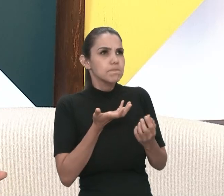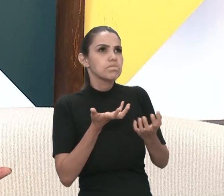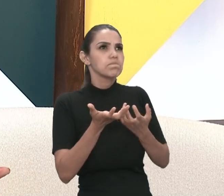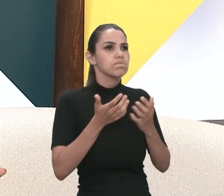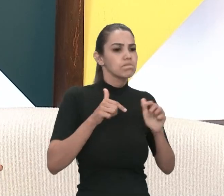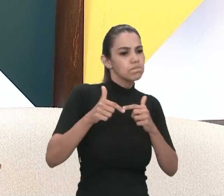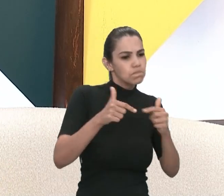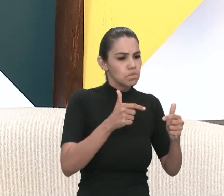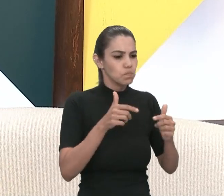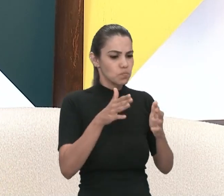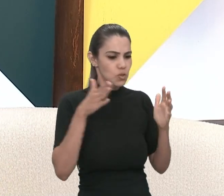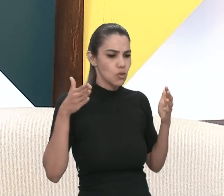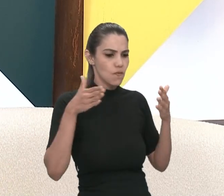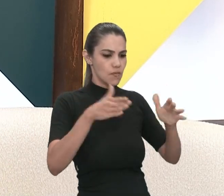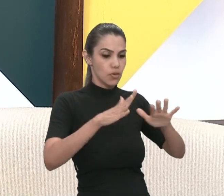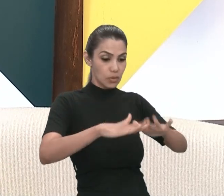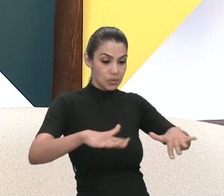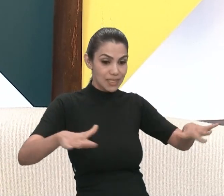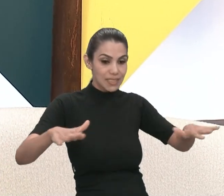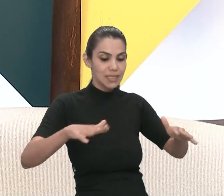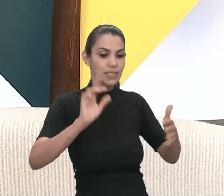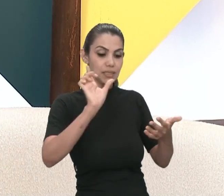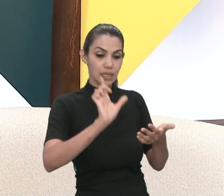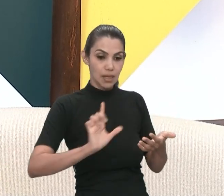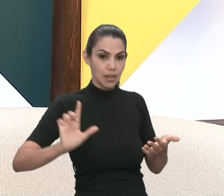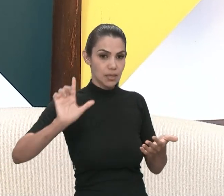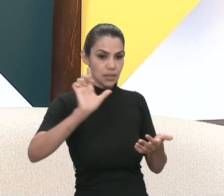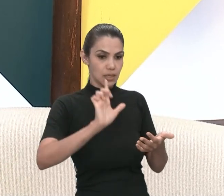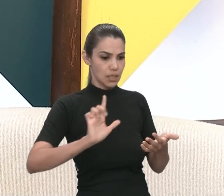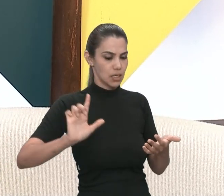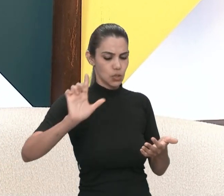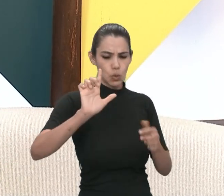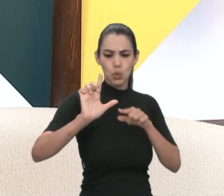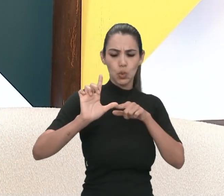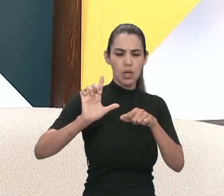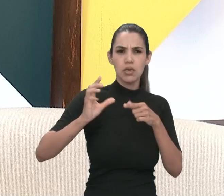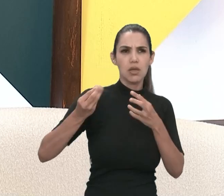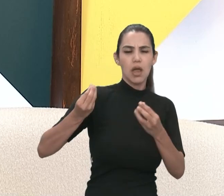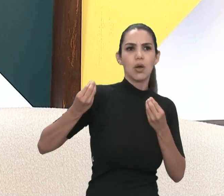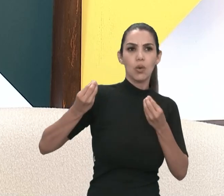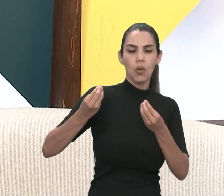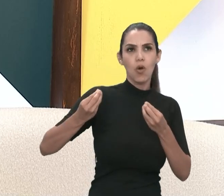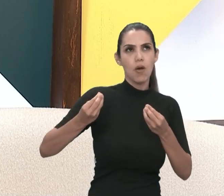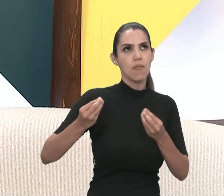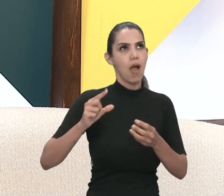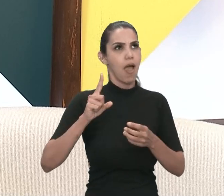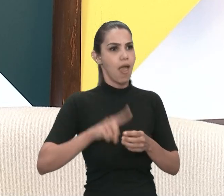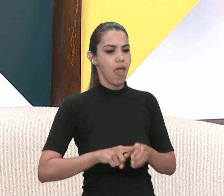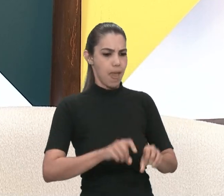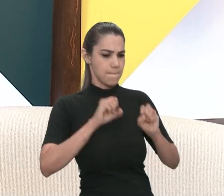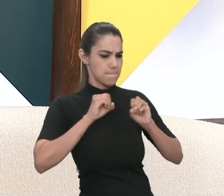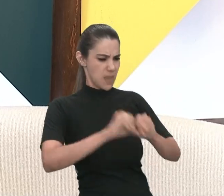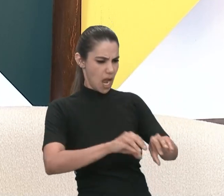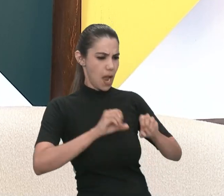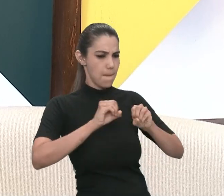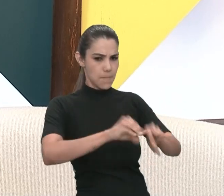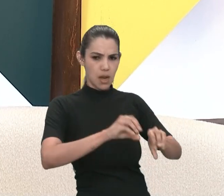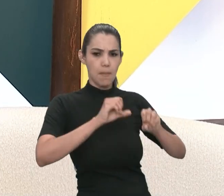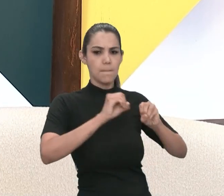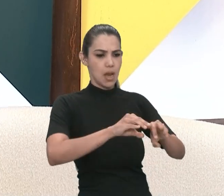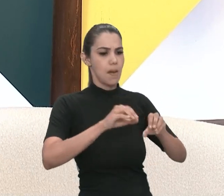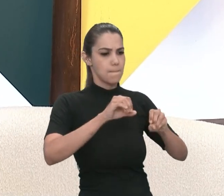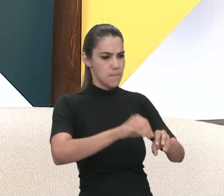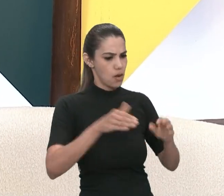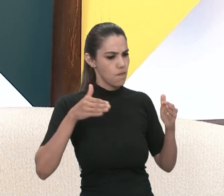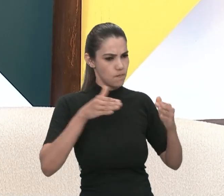na primeira infância, não de uma maneira moralizante e nem só para fins